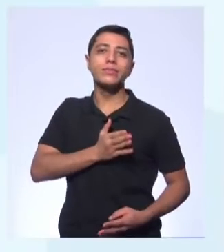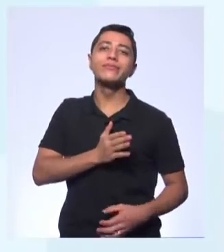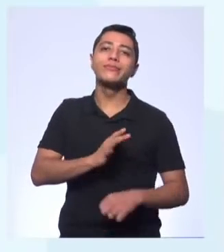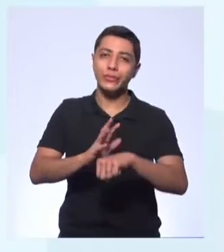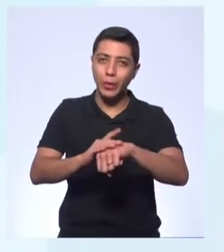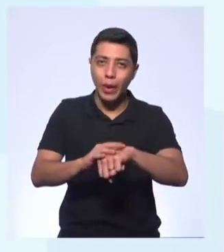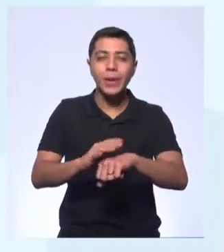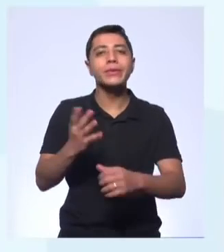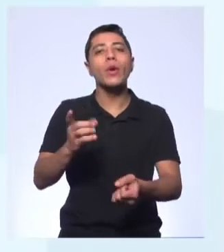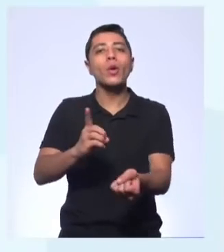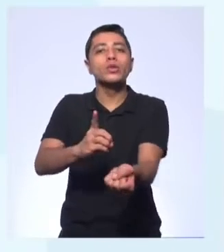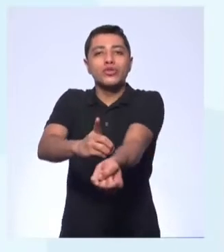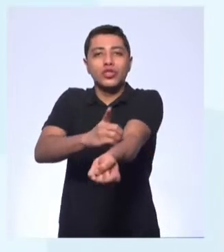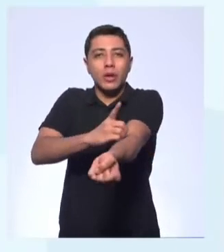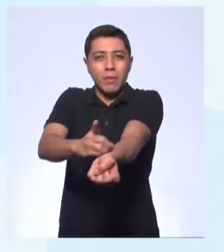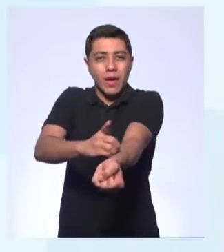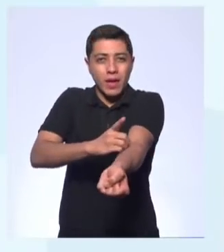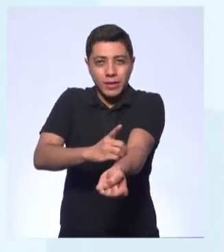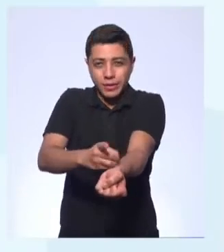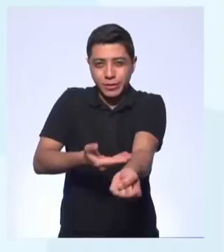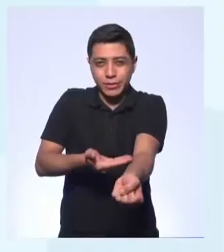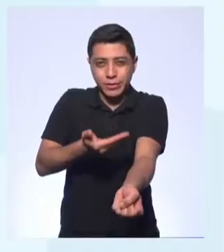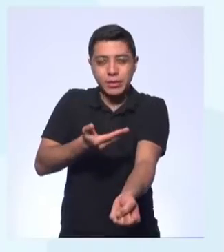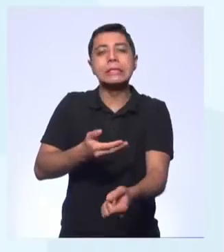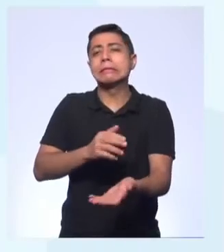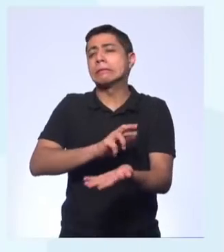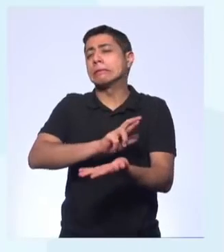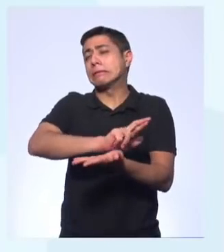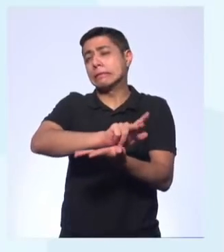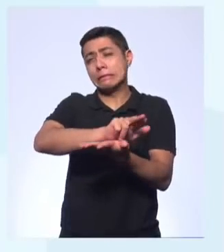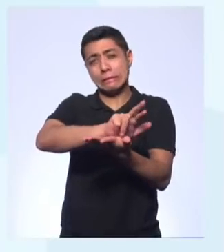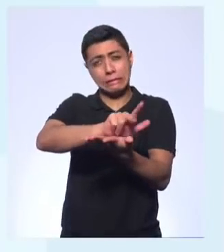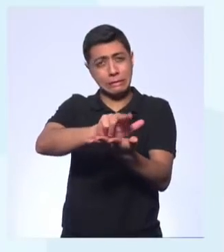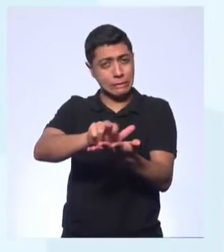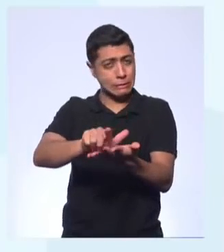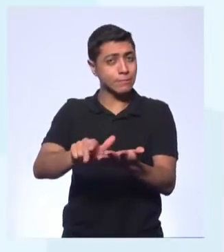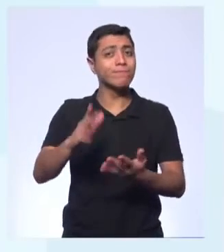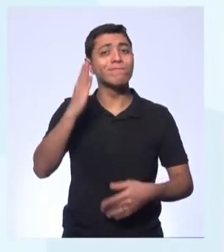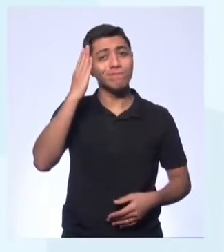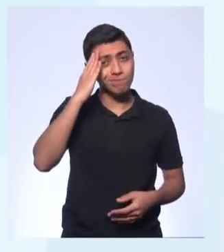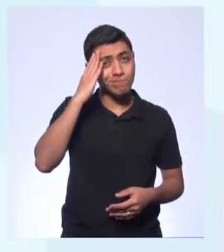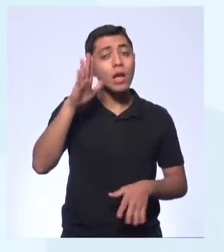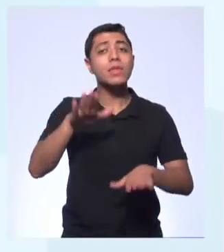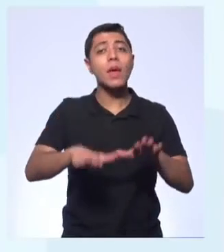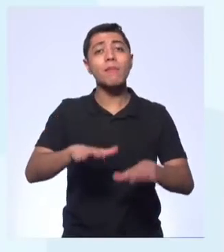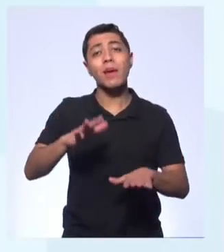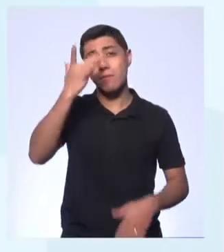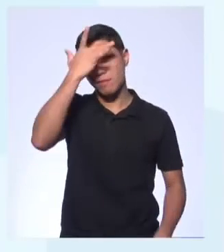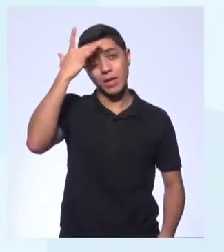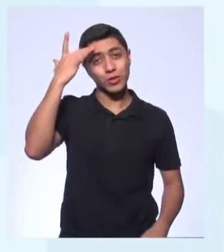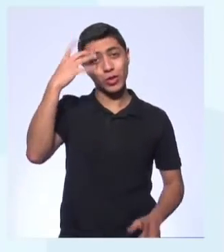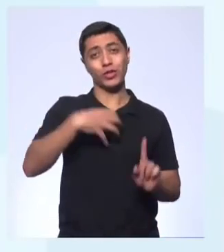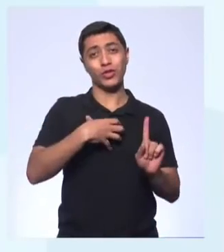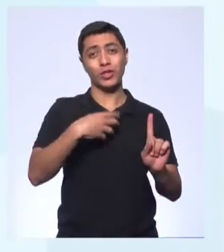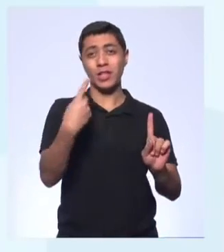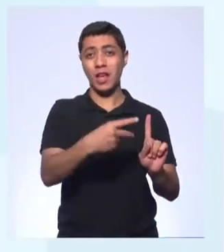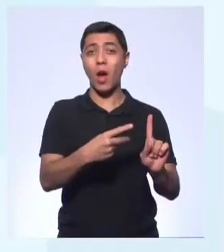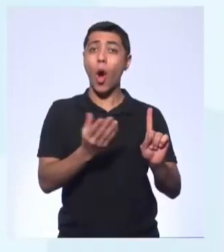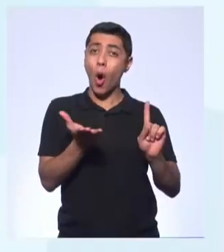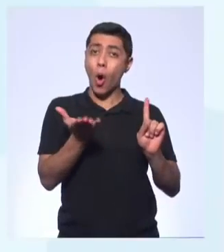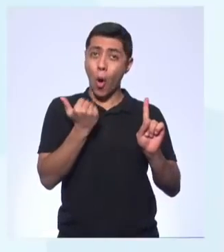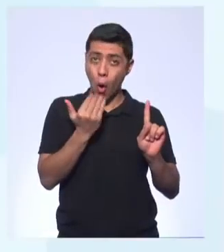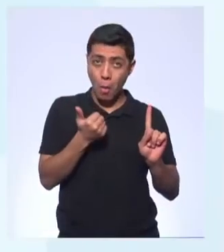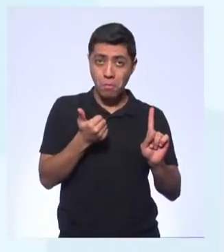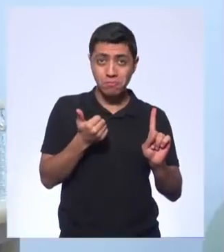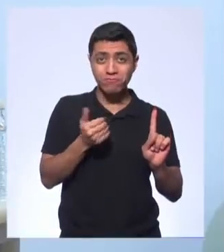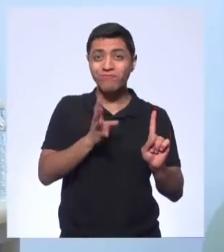tem muito a ver, em muitos casos, aí, relacionado ao comportamento, tipo de alimentação, a